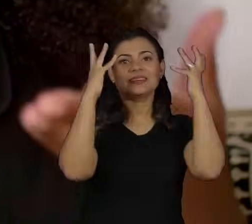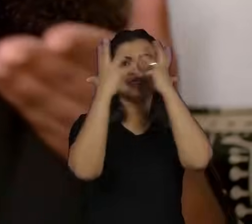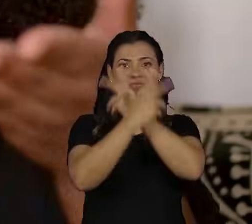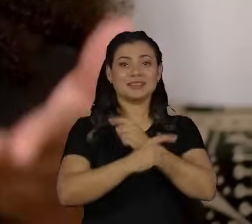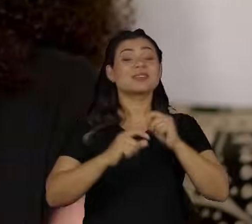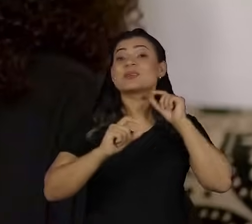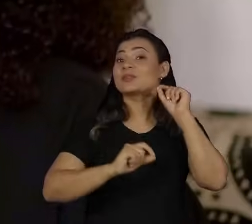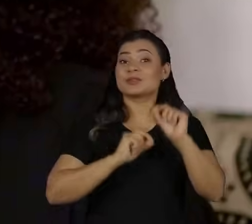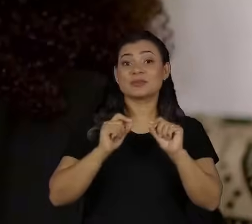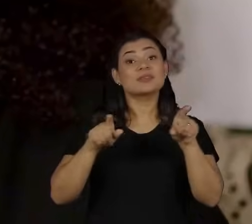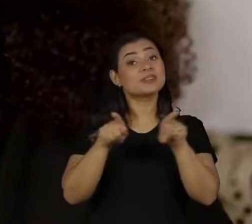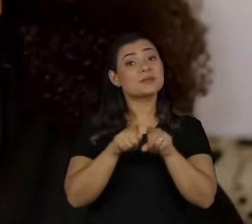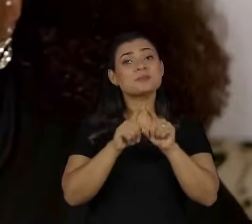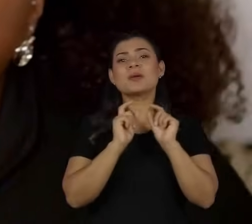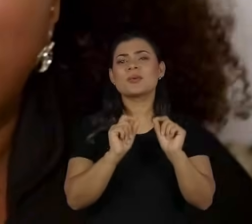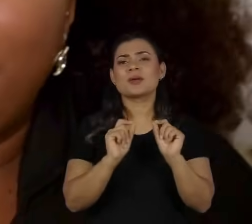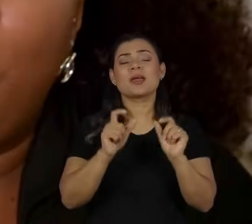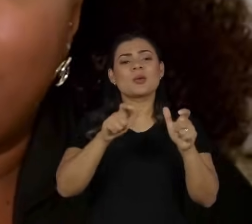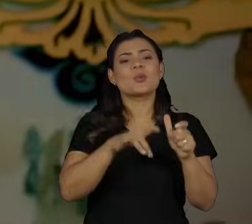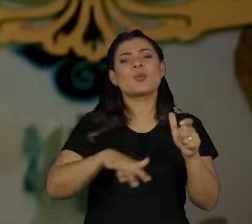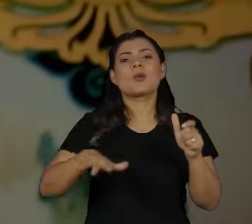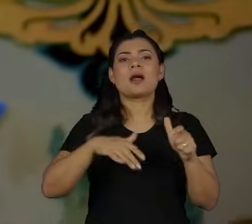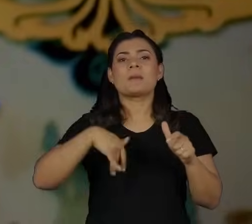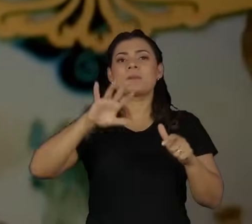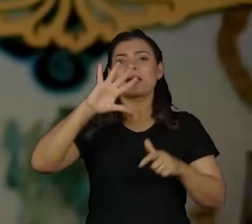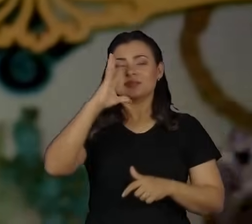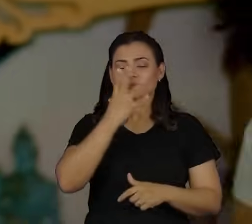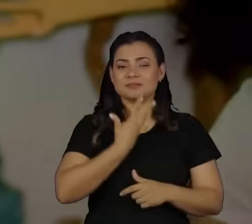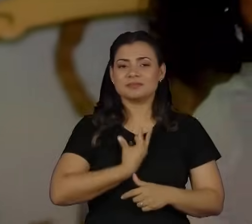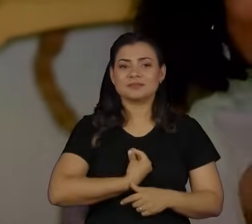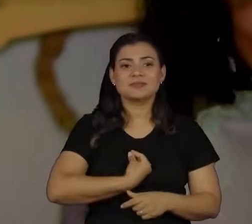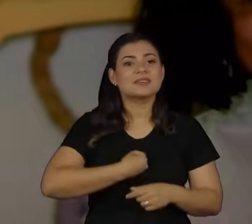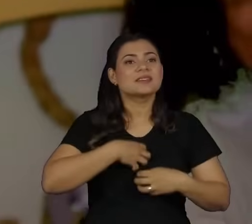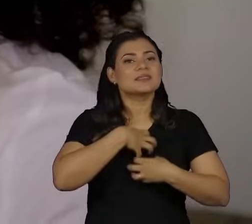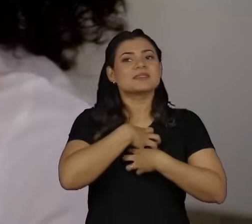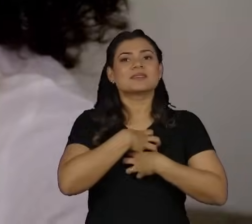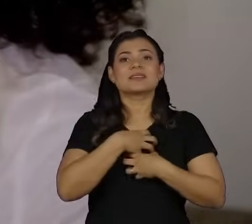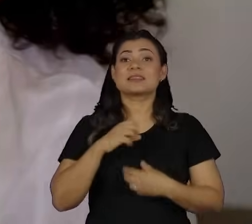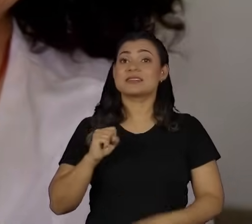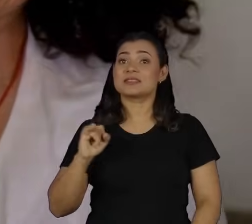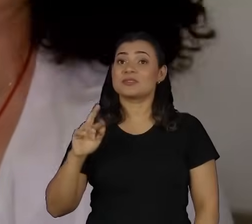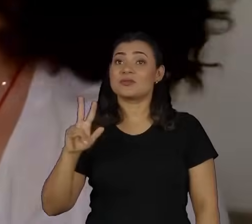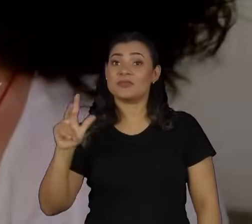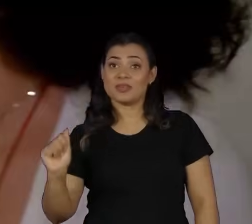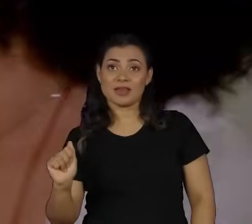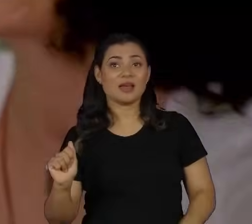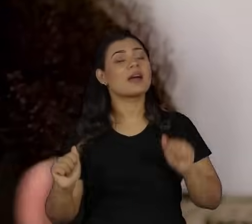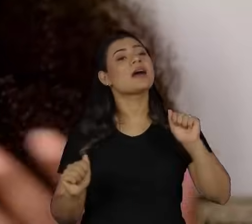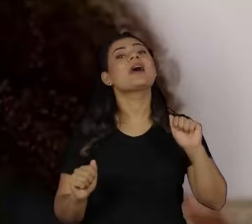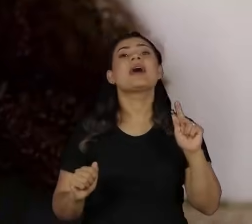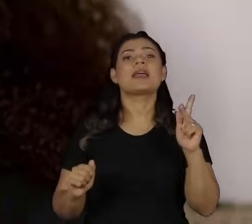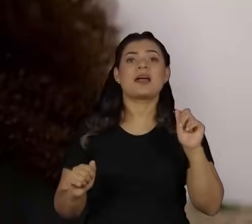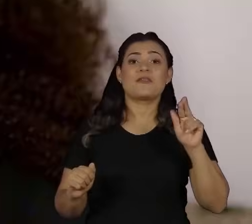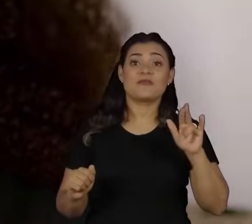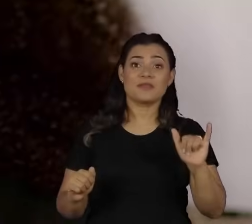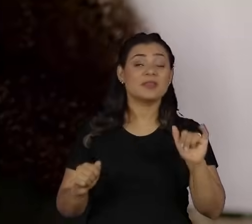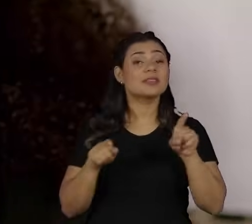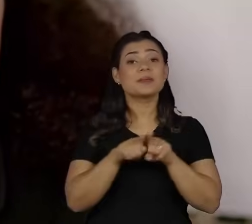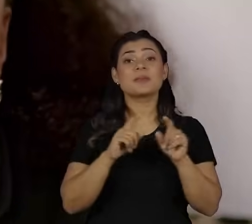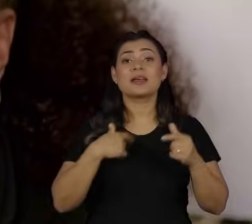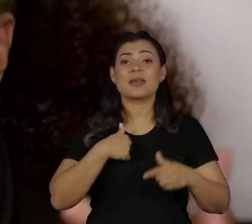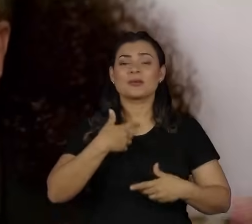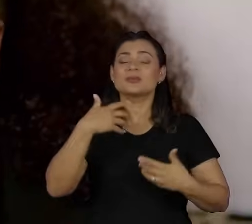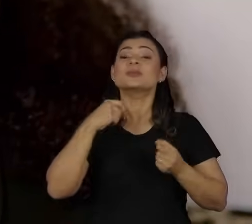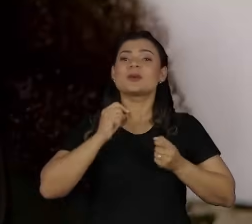espaço Ayurveda, onde eu vim encontrar a Madevi e a Silvia, porque eu vou ter o prazer de ser